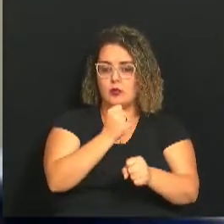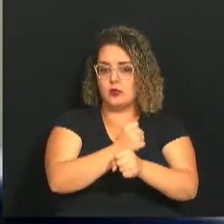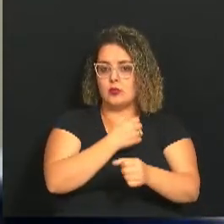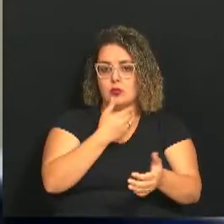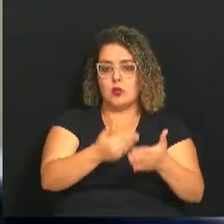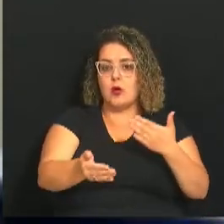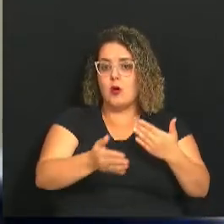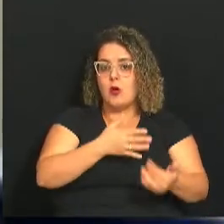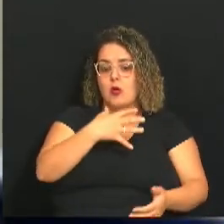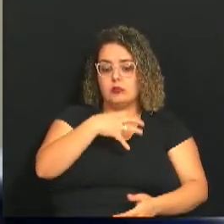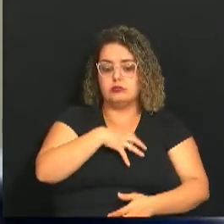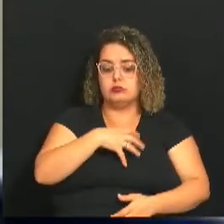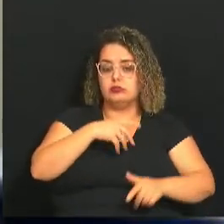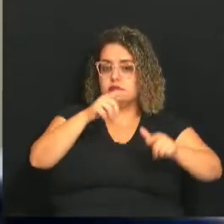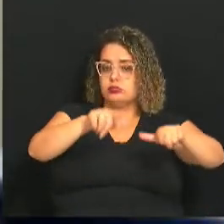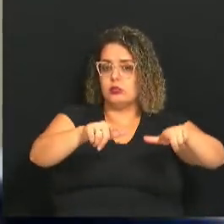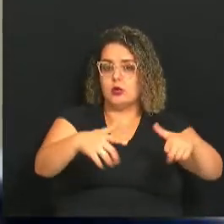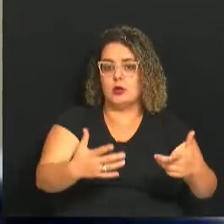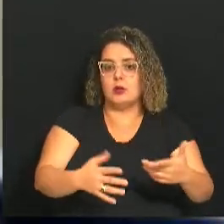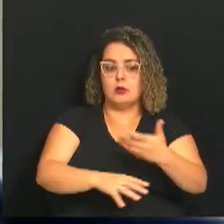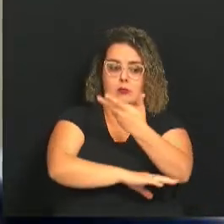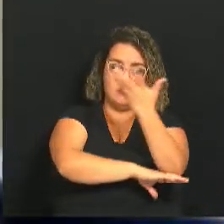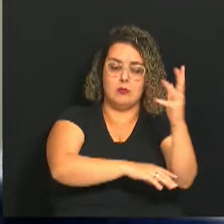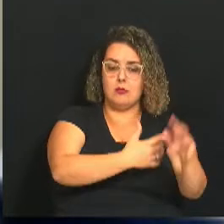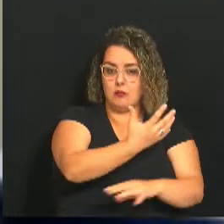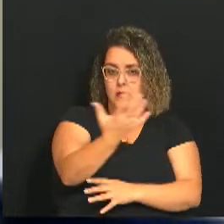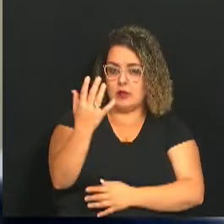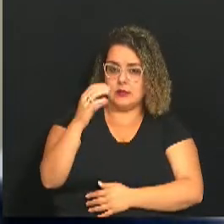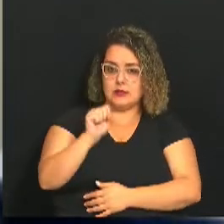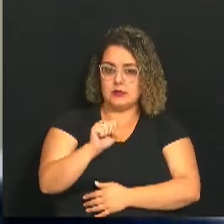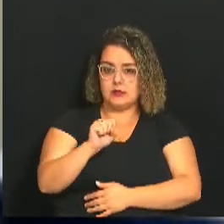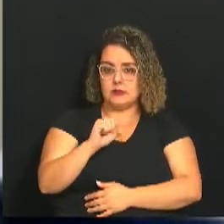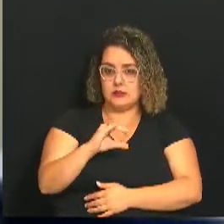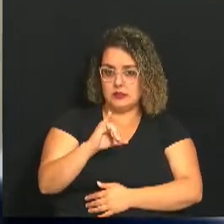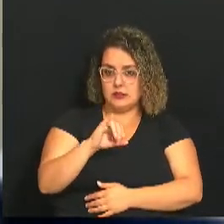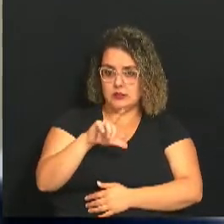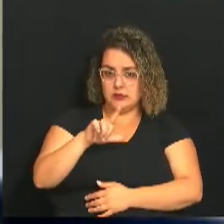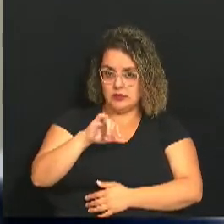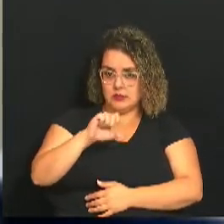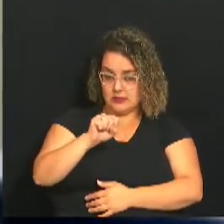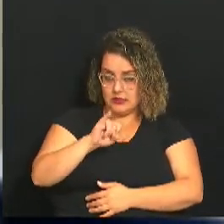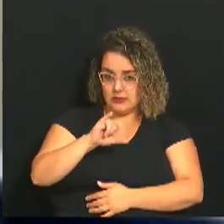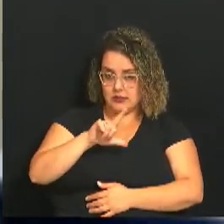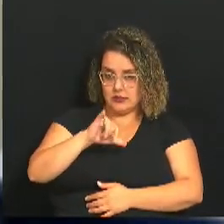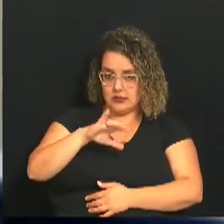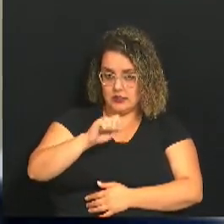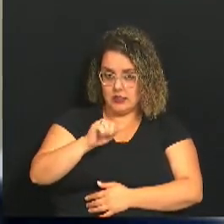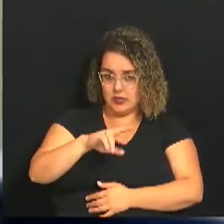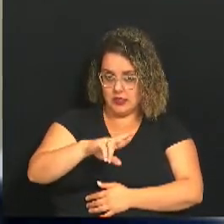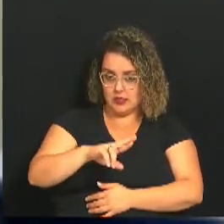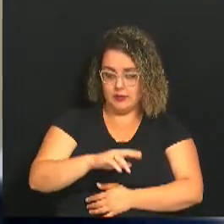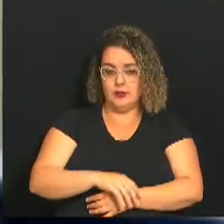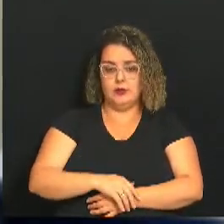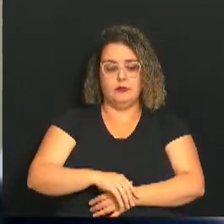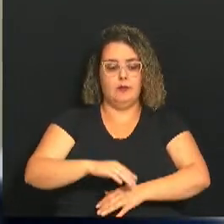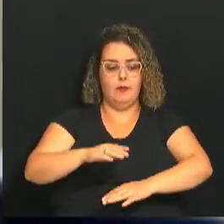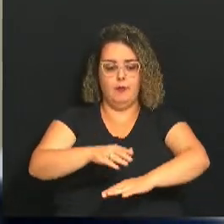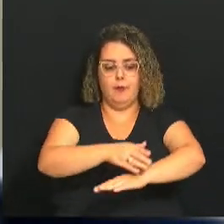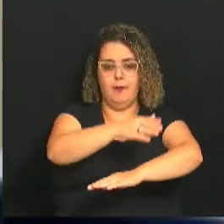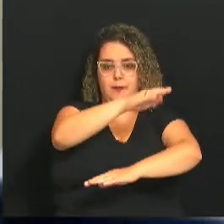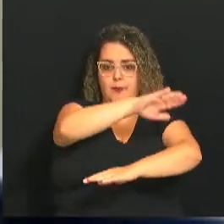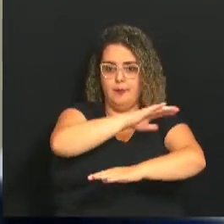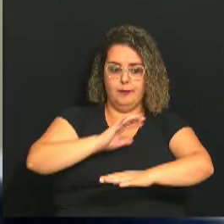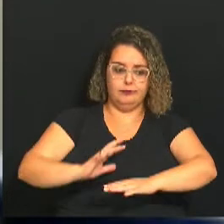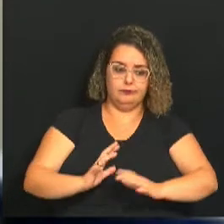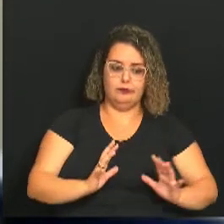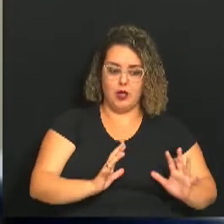no local de mata ciliar, em terrenos com aclives acentuados, né? As ocupações